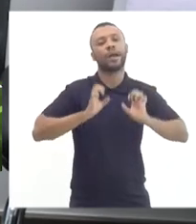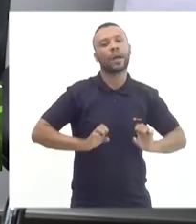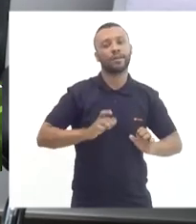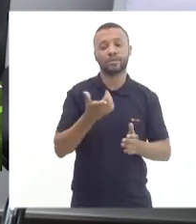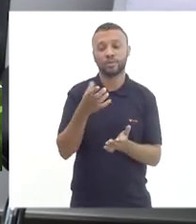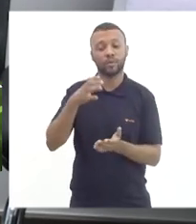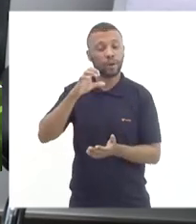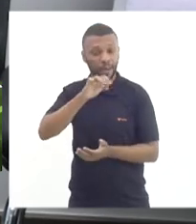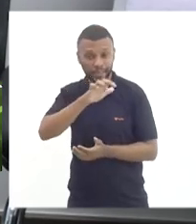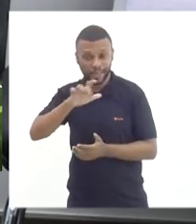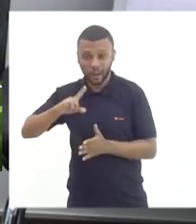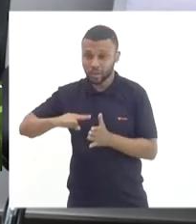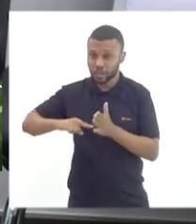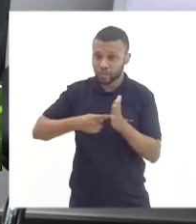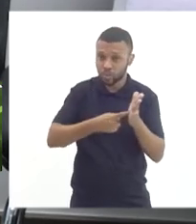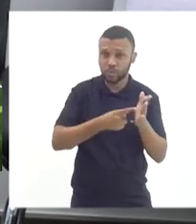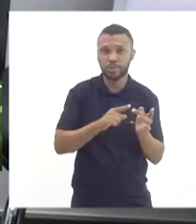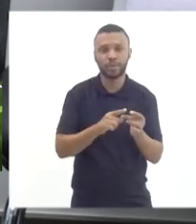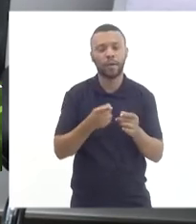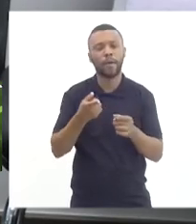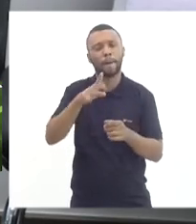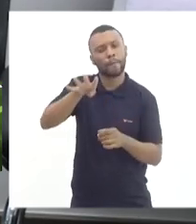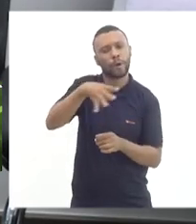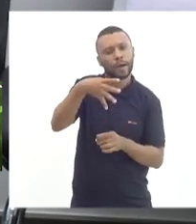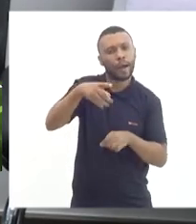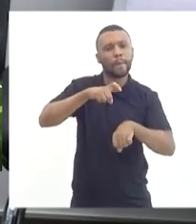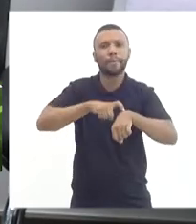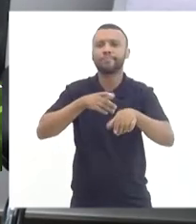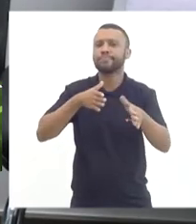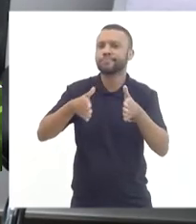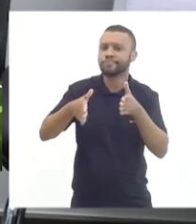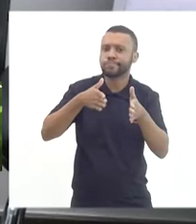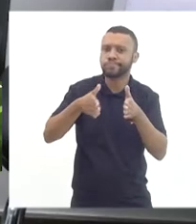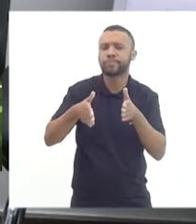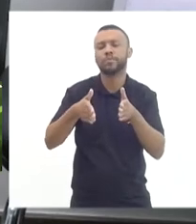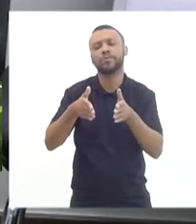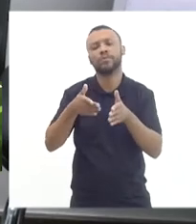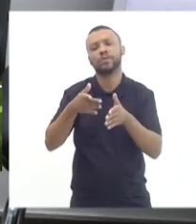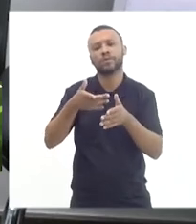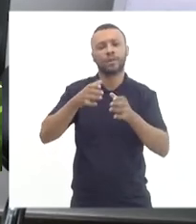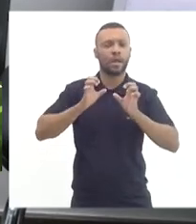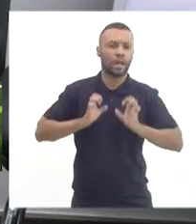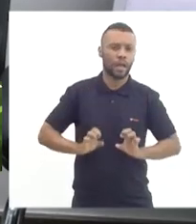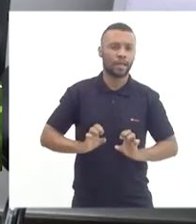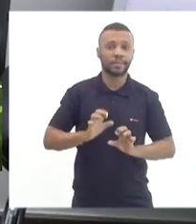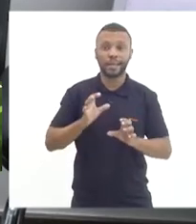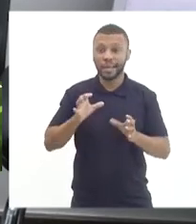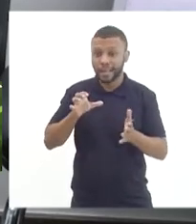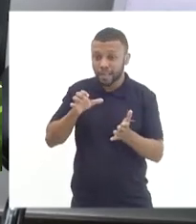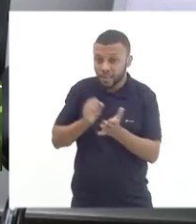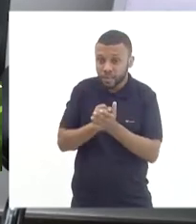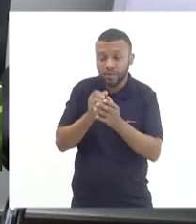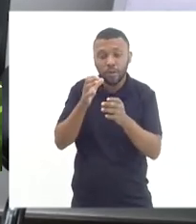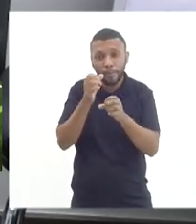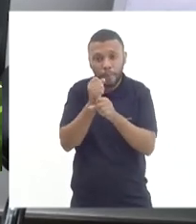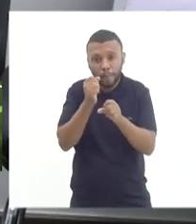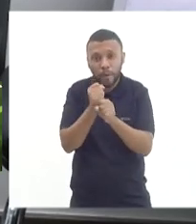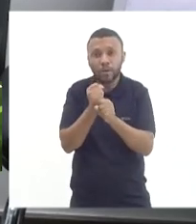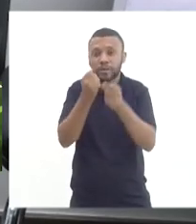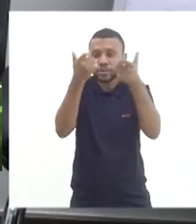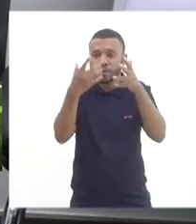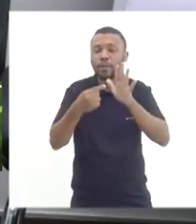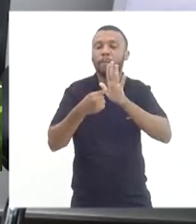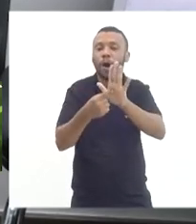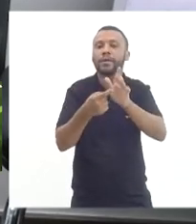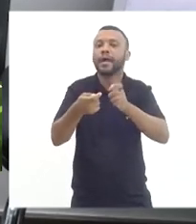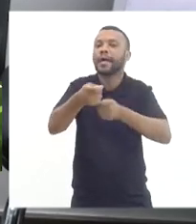treinamentos periódicos sobre o programa de integridade, registros contábeis que reflitam de forma completa e precisa as transações de pessoas